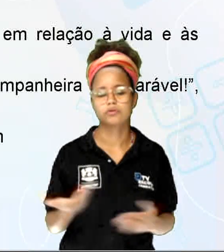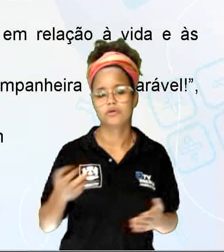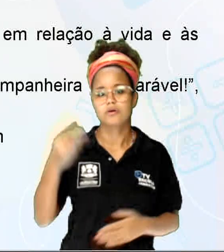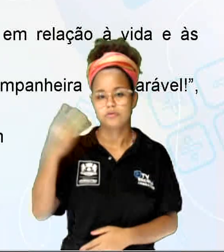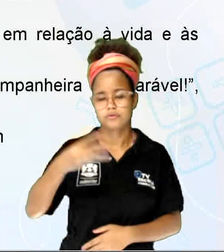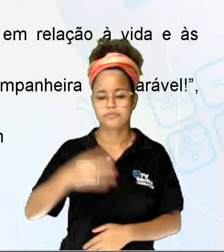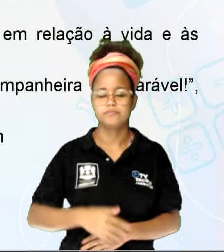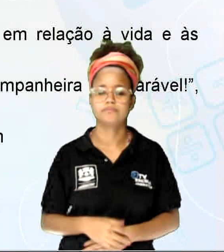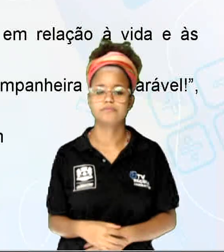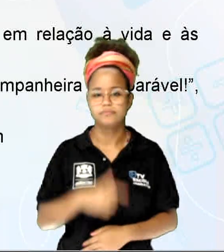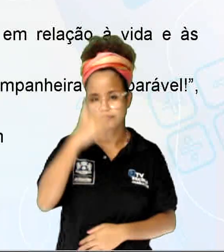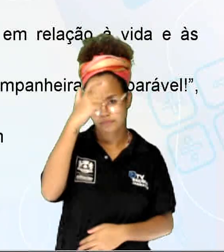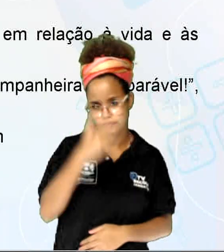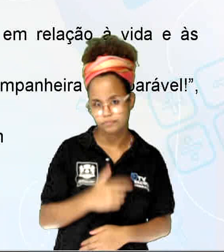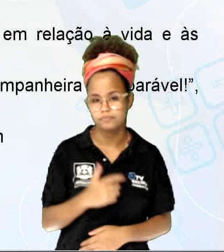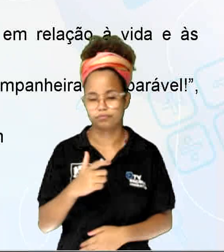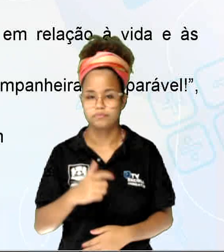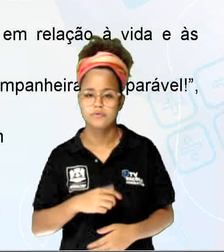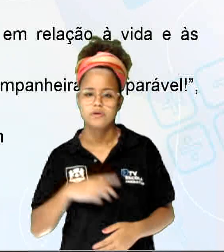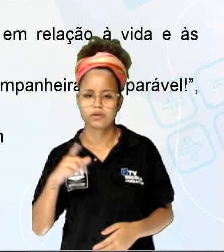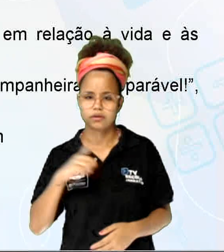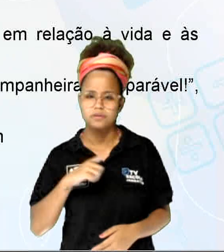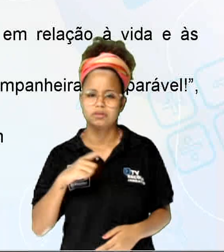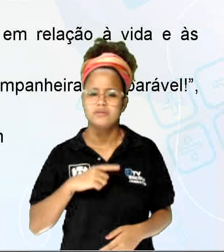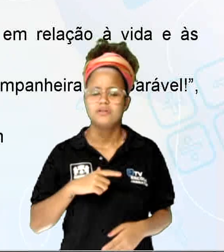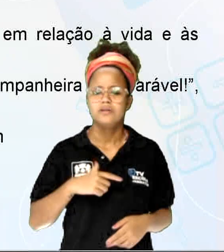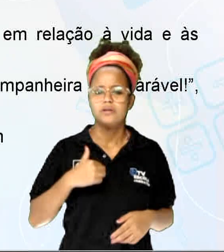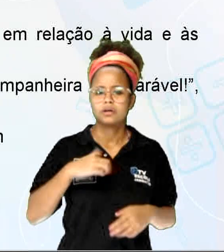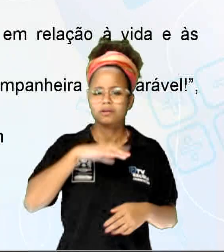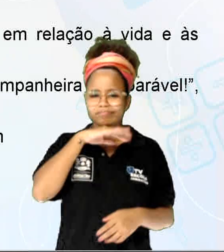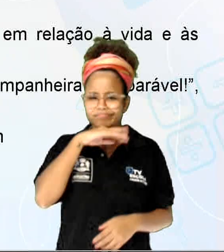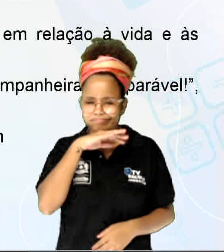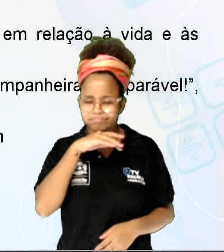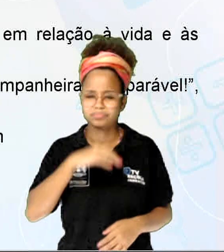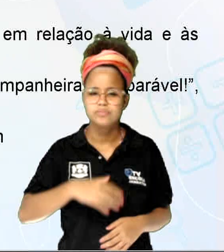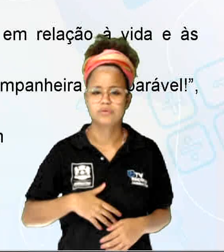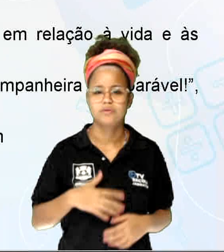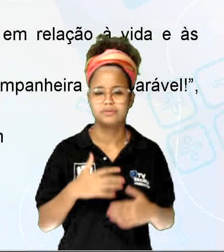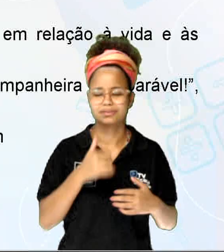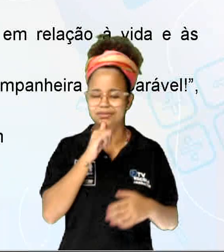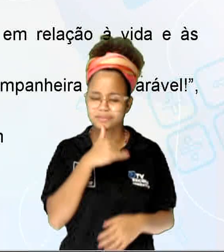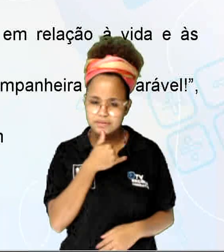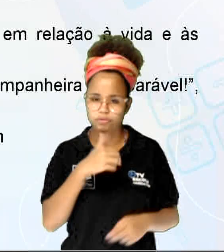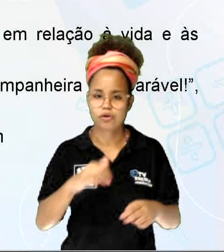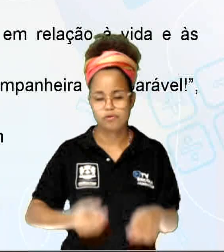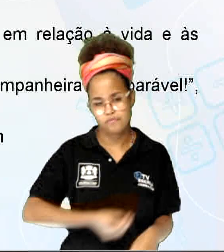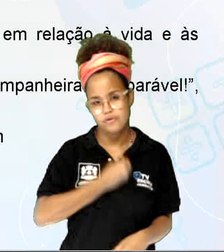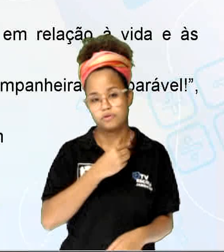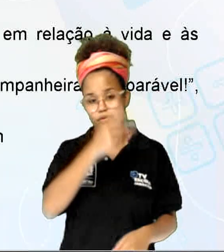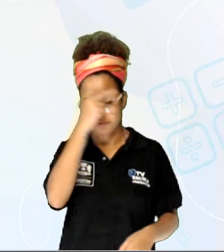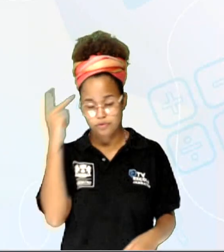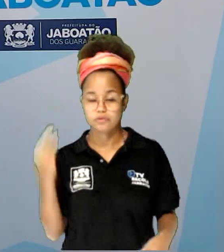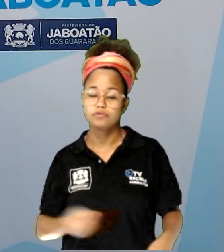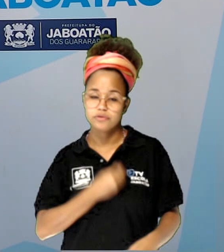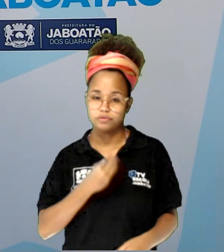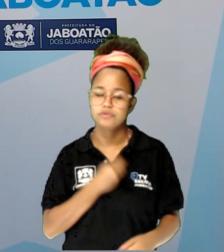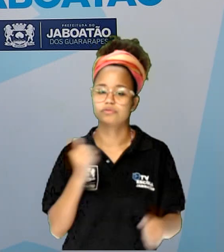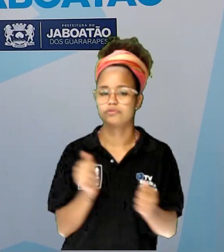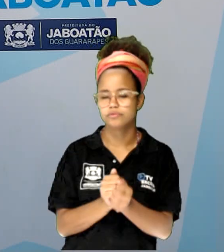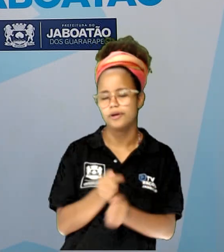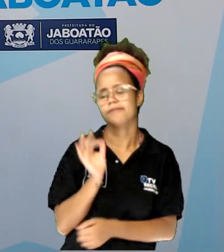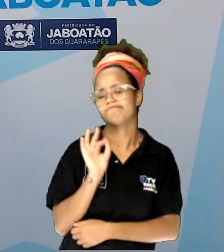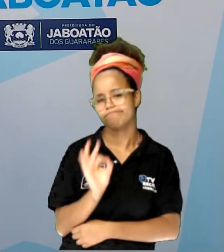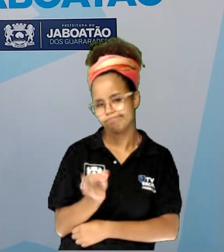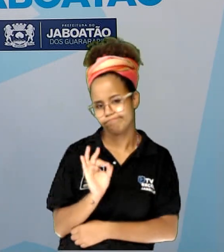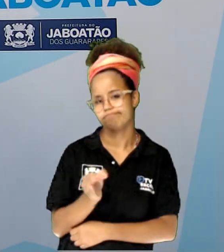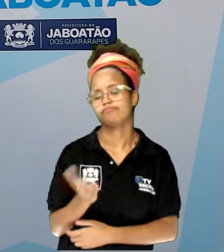só. O eu lírico deixa claro uma visão pessimista e rancorosa em relação à vida e às pessoas com quem convive. Com certeza,